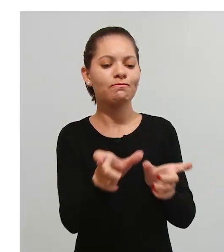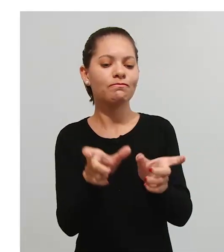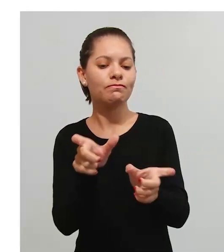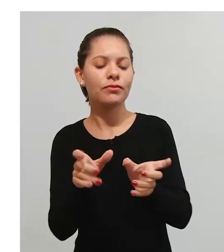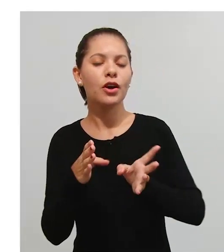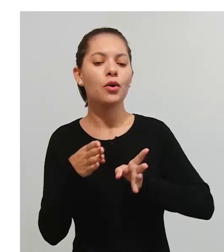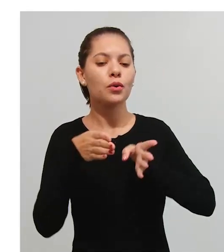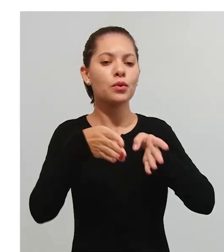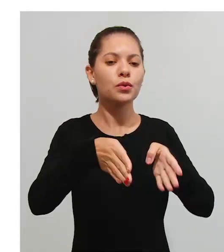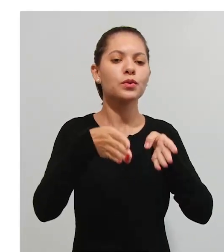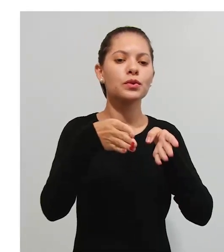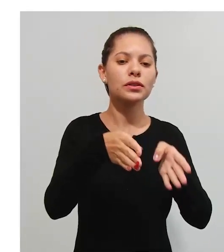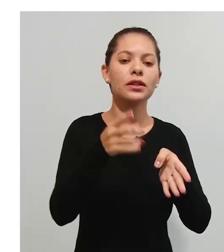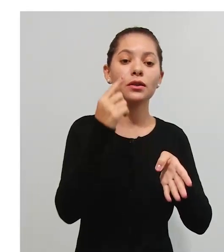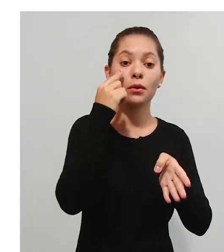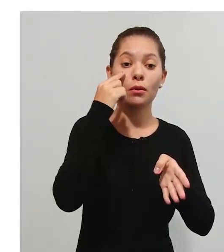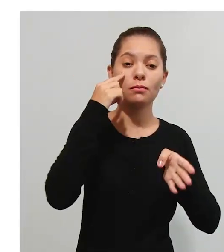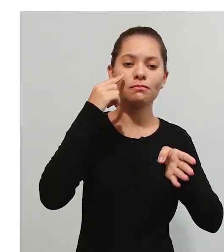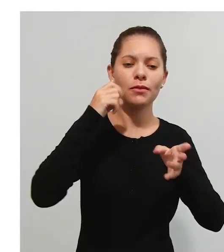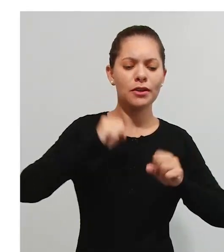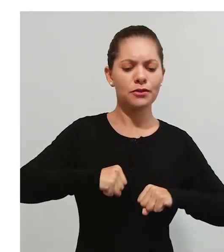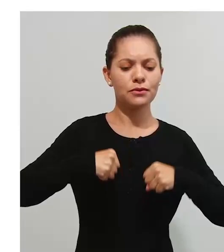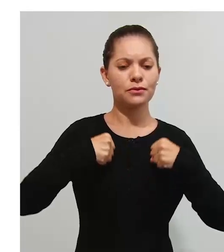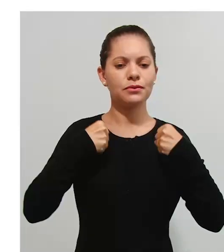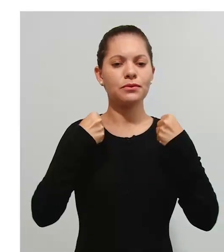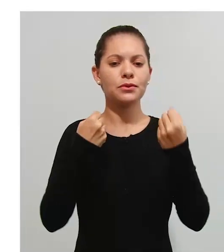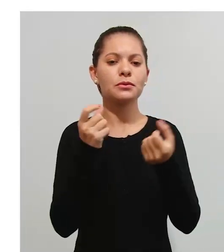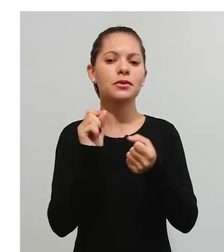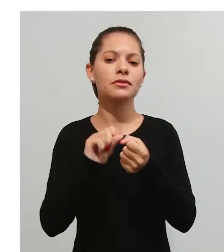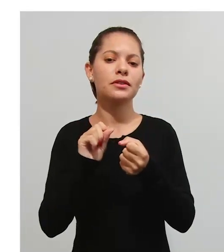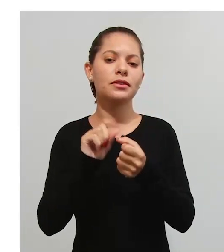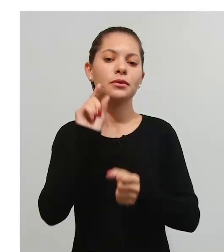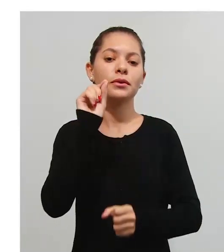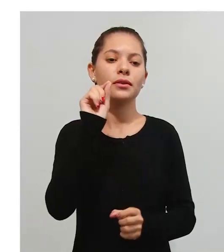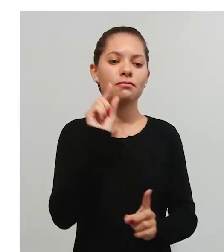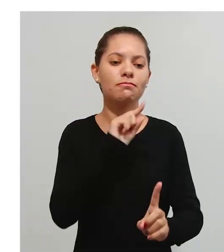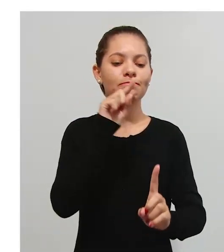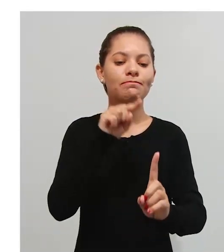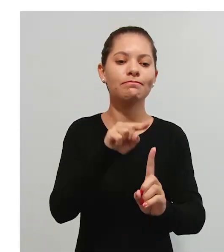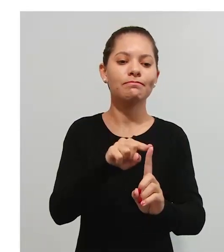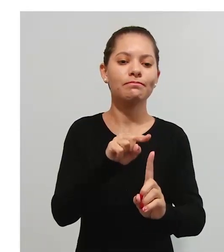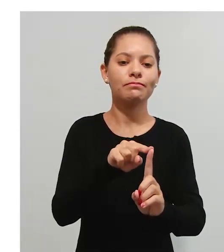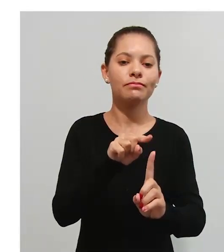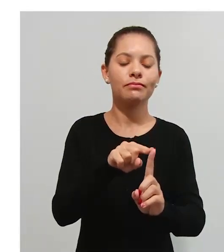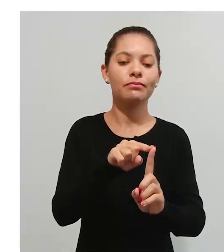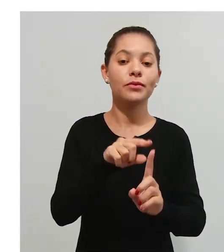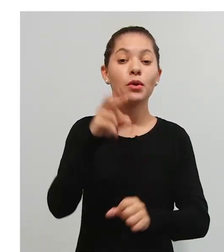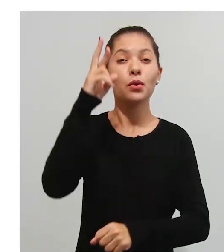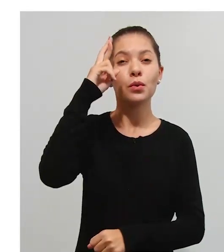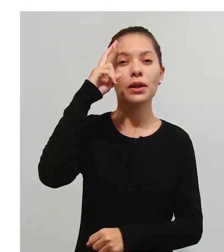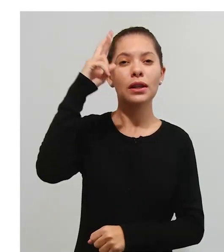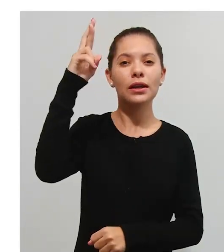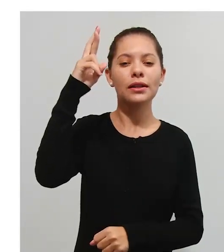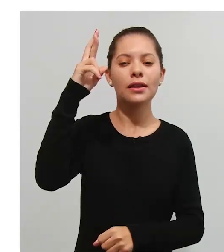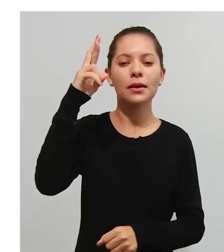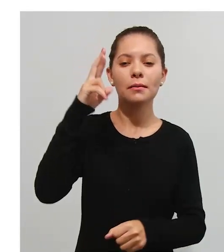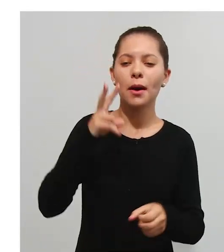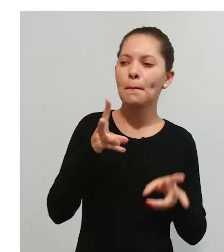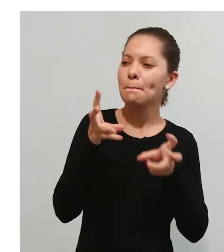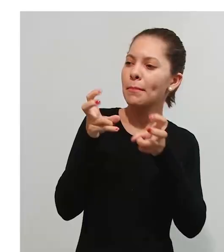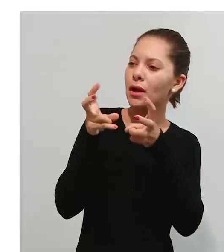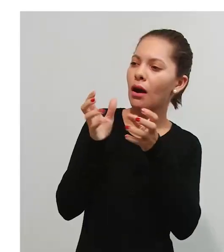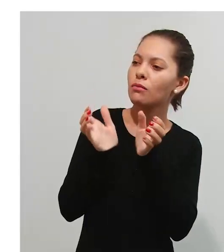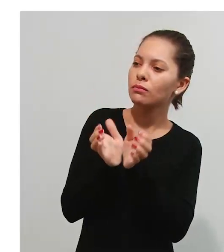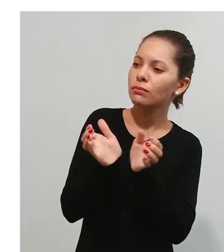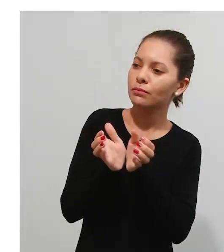indivíduos, concentrando esforços para a realização dos objetivos. O líder ele é percebido